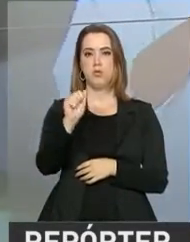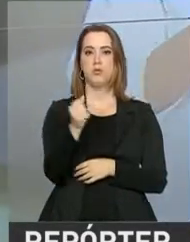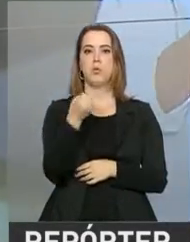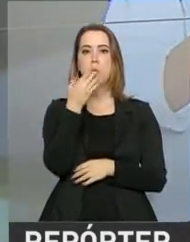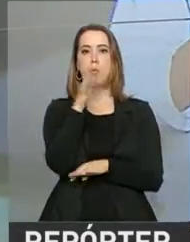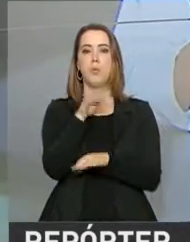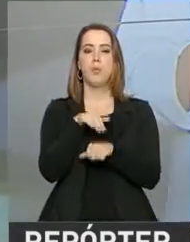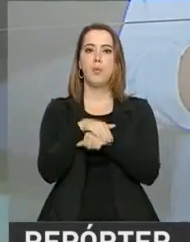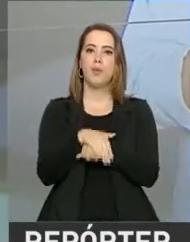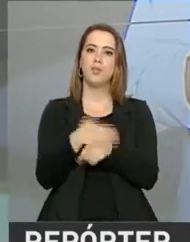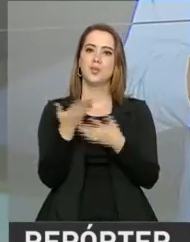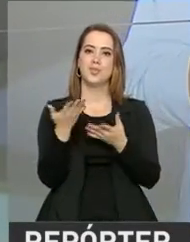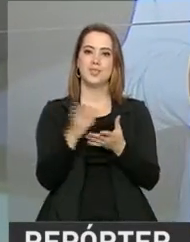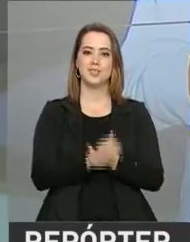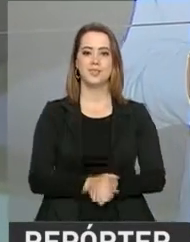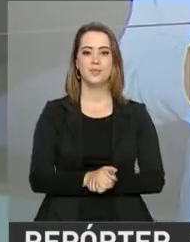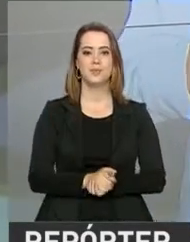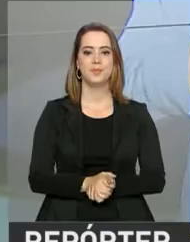boa noite para você.